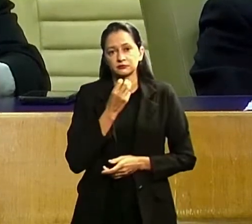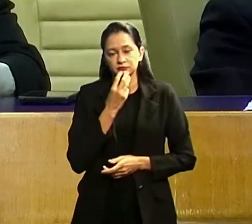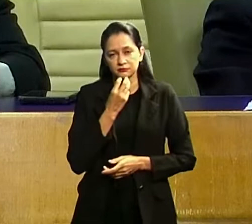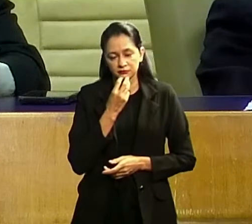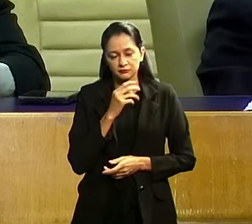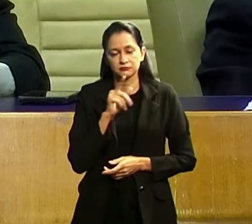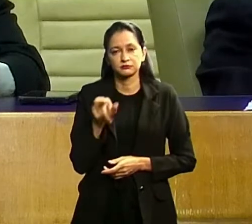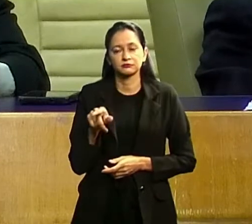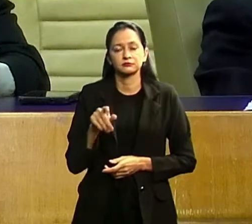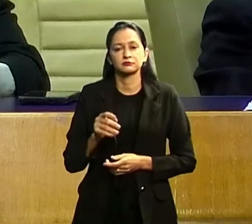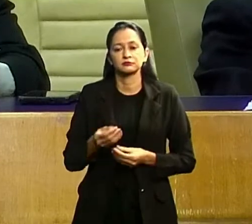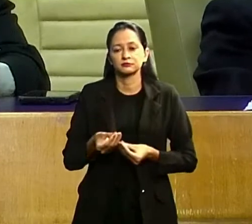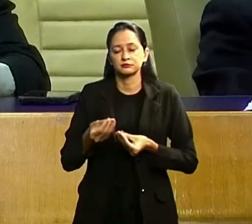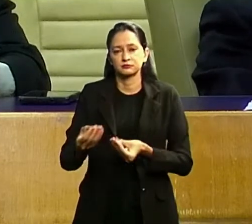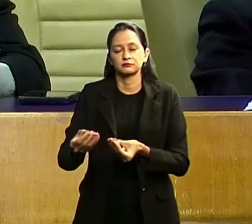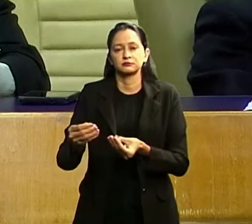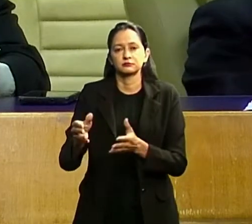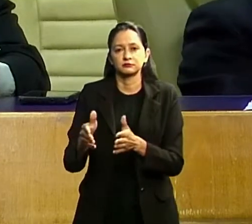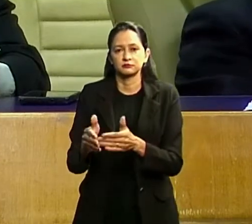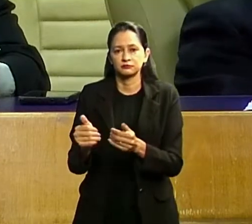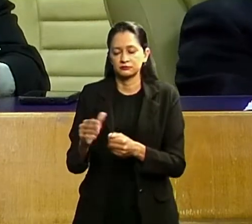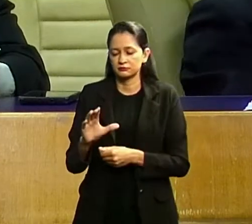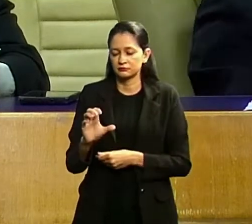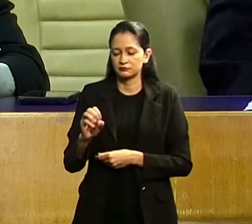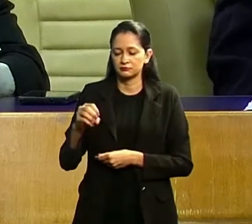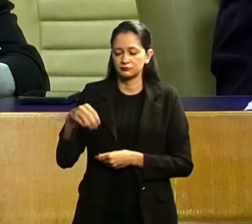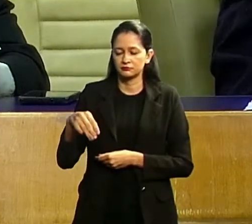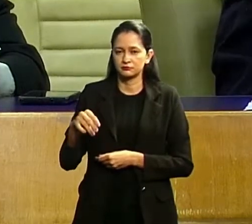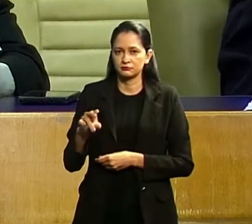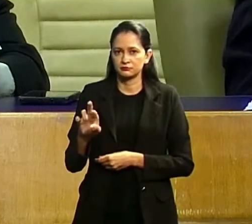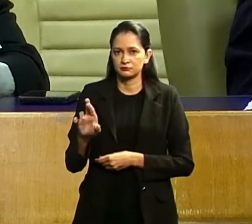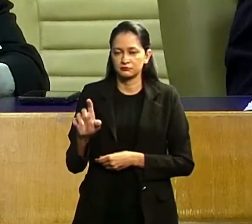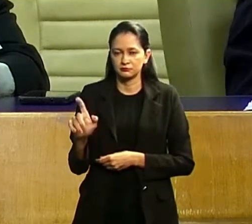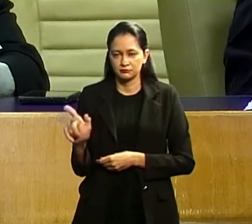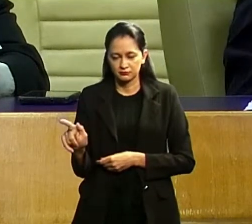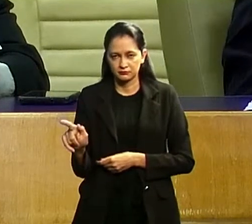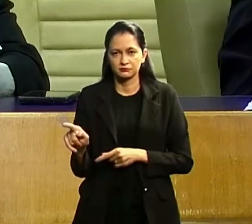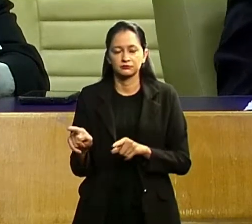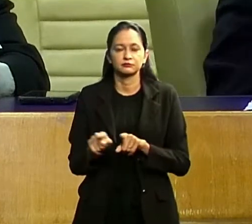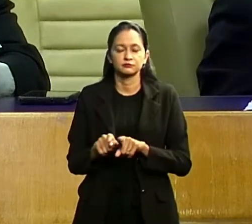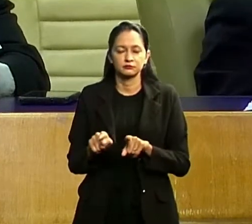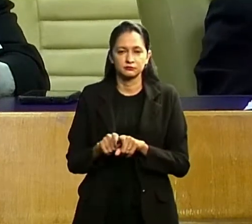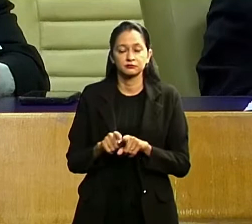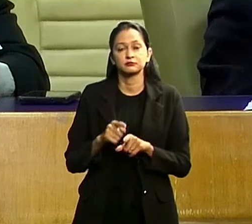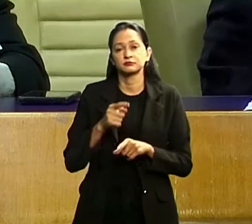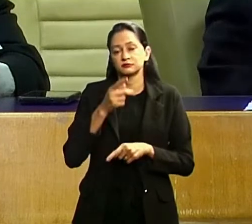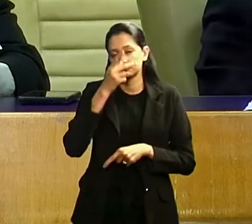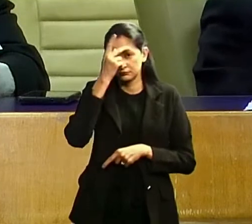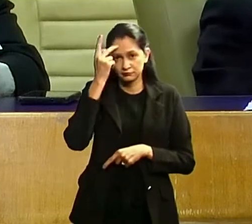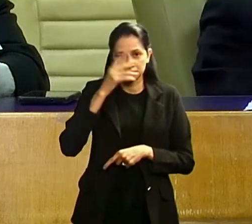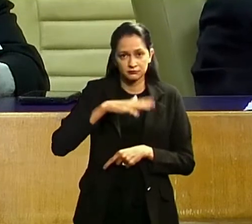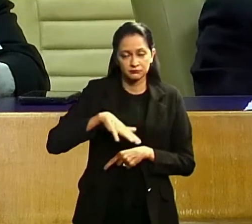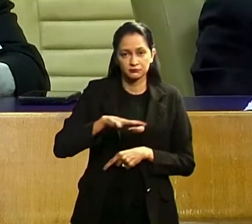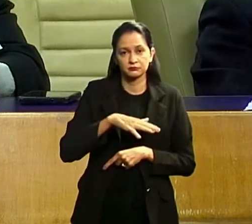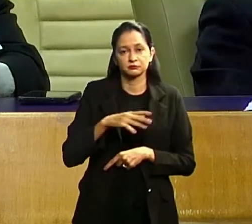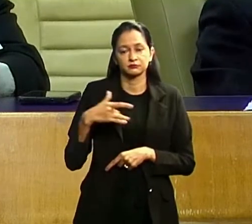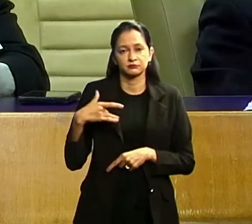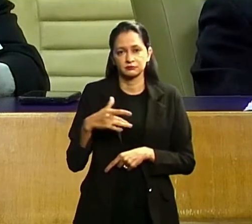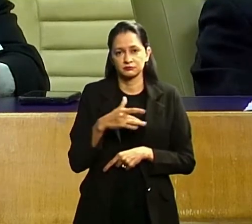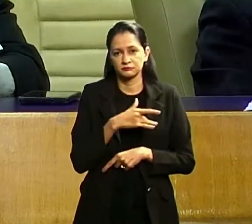Comurg, CEINFRA, SME e ao prefeito. Retorno de horas extras para os funcionários da área de saúde desse